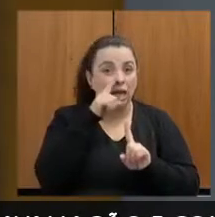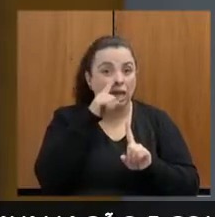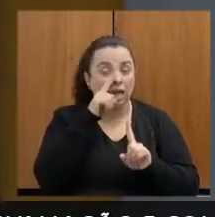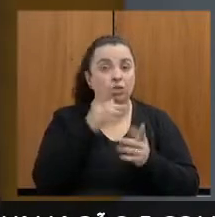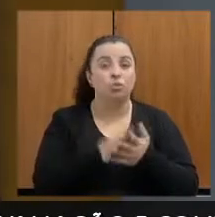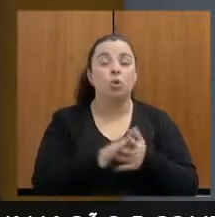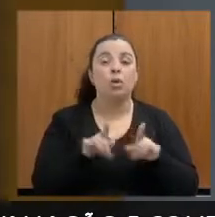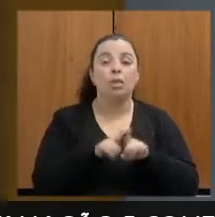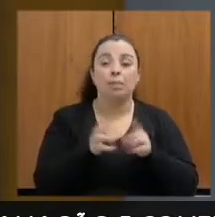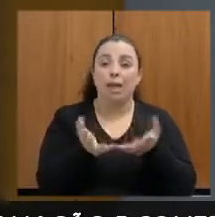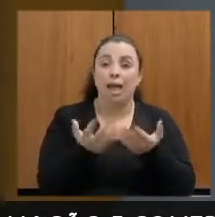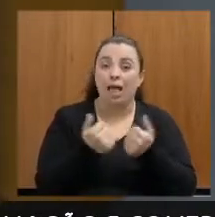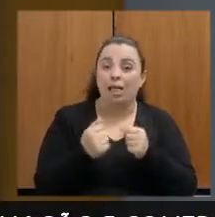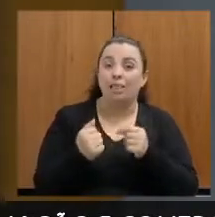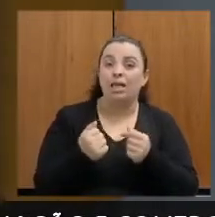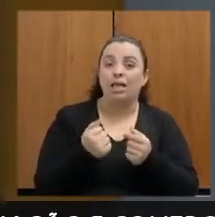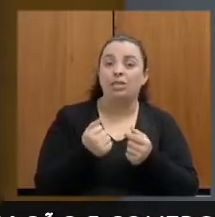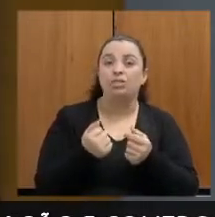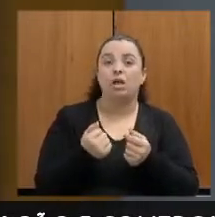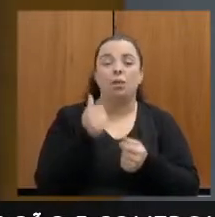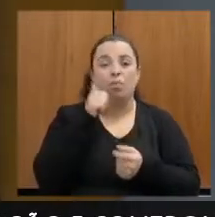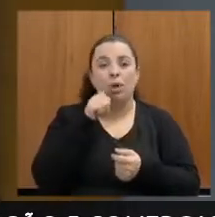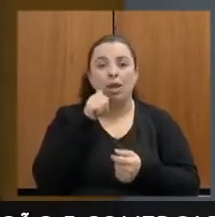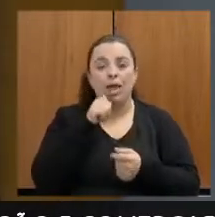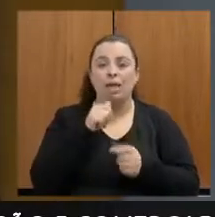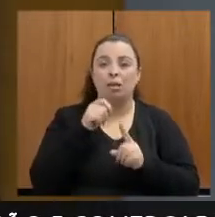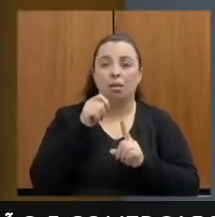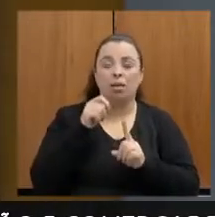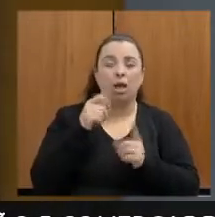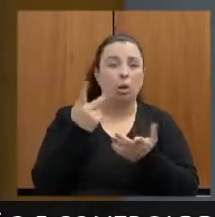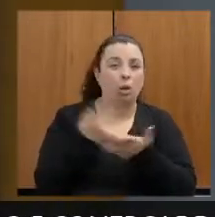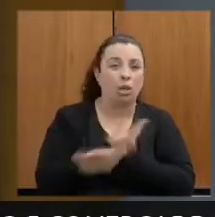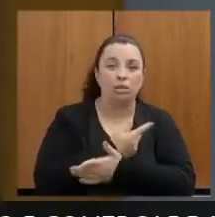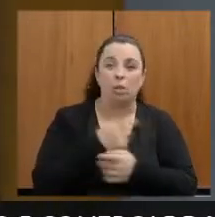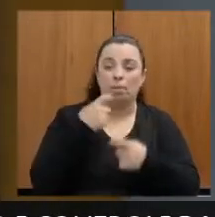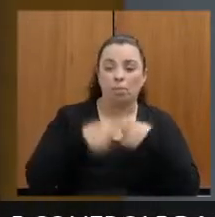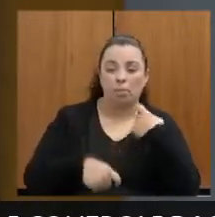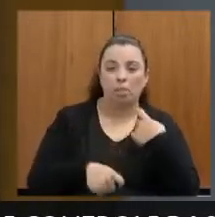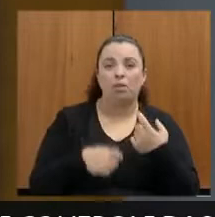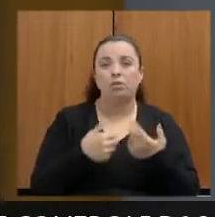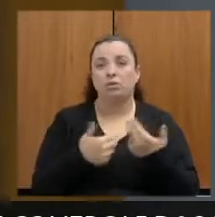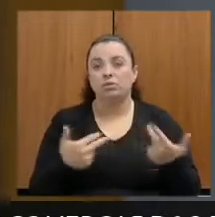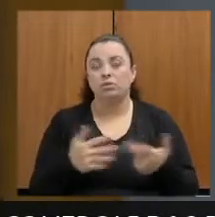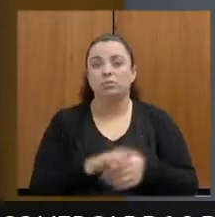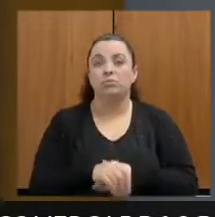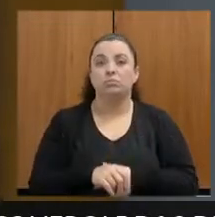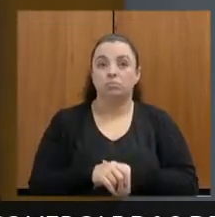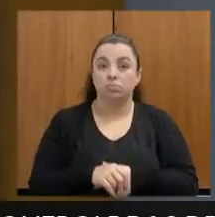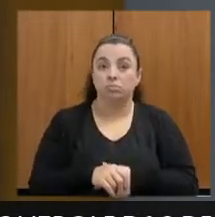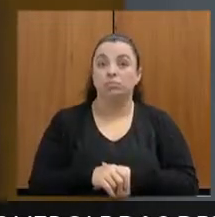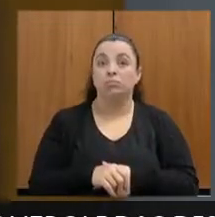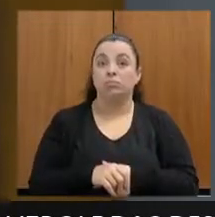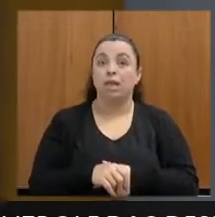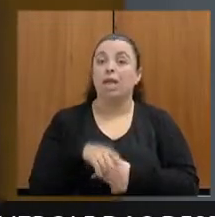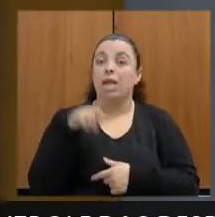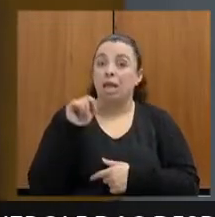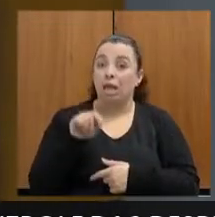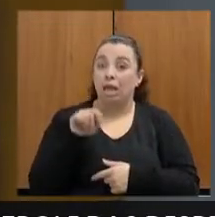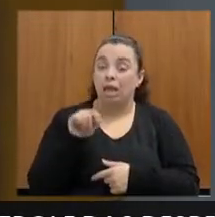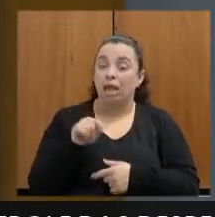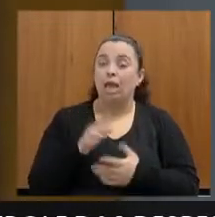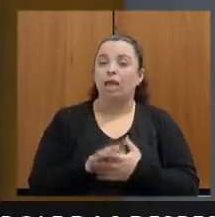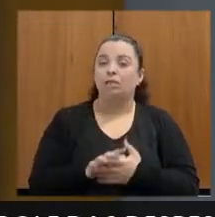sexual desde quando o hospital foi desmobilizado o atendimento exclusivo e